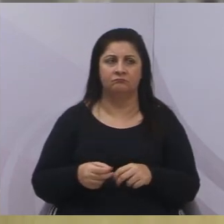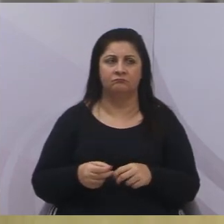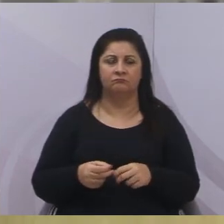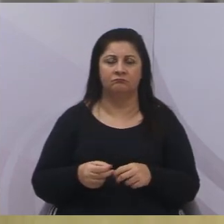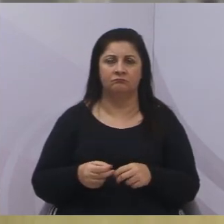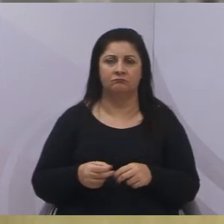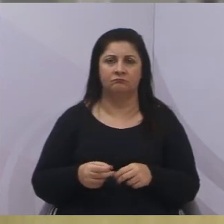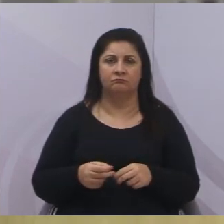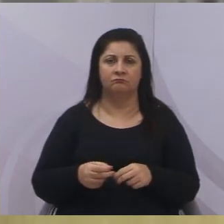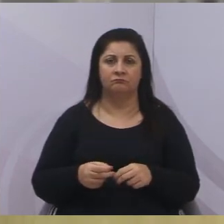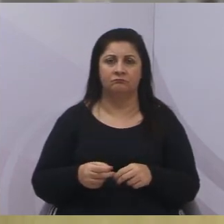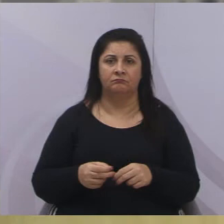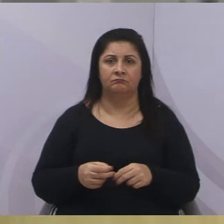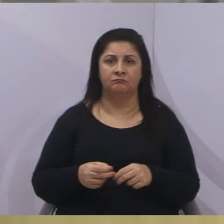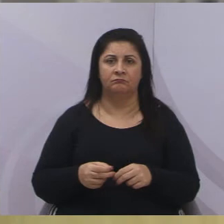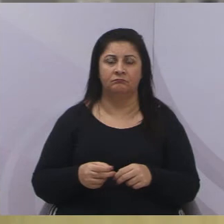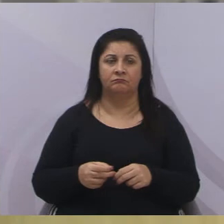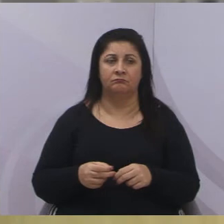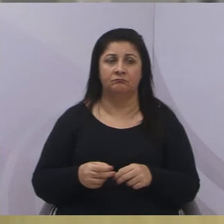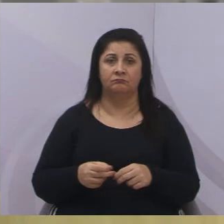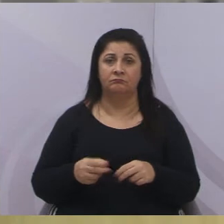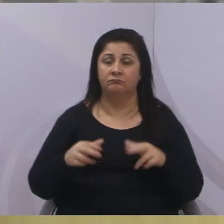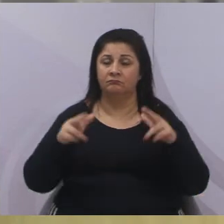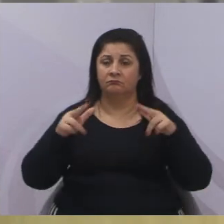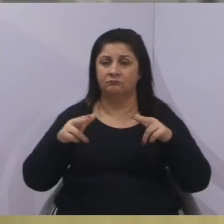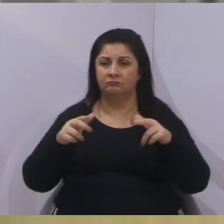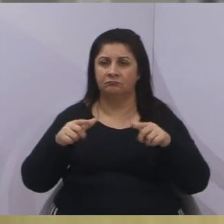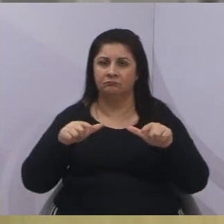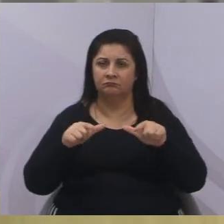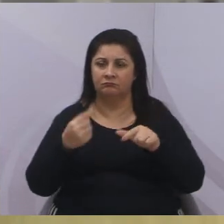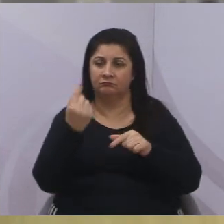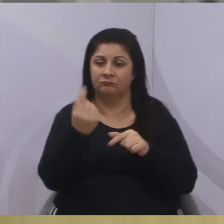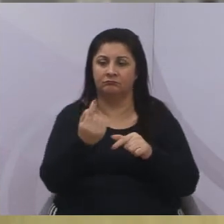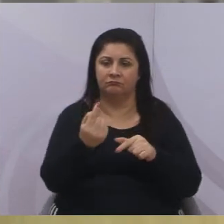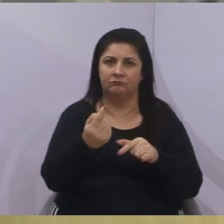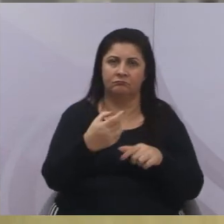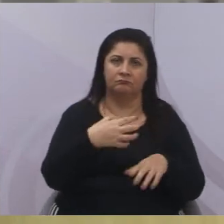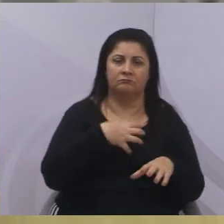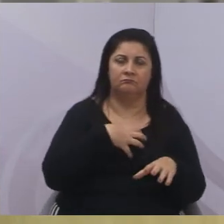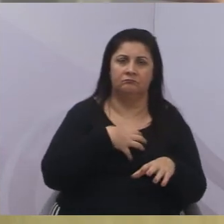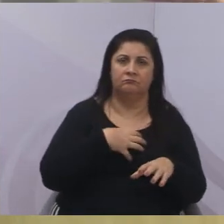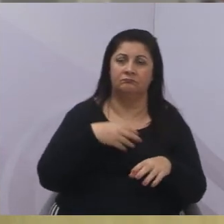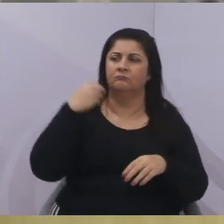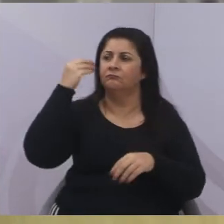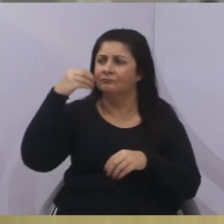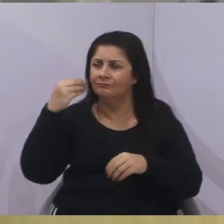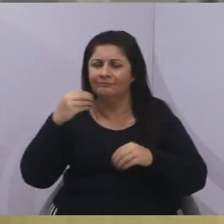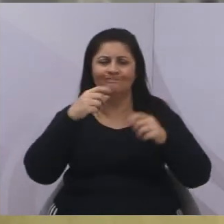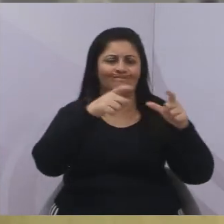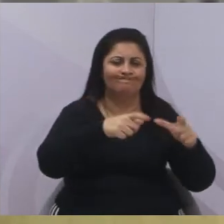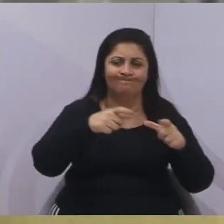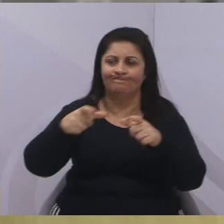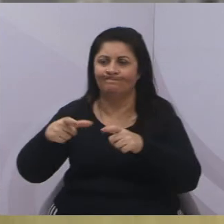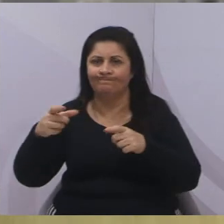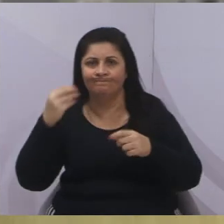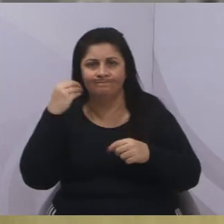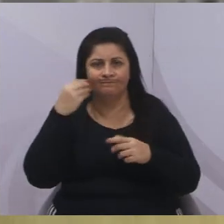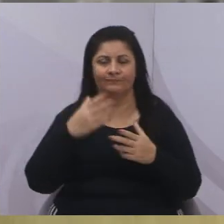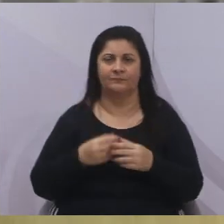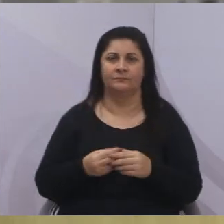Como nós nunca trabalhamos numa única frente, né, a gente vai pensando em todas as possibilidades, a gente já